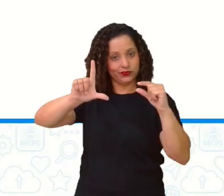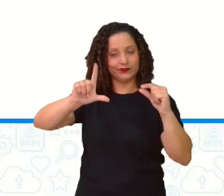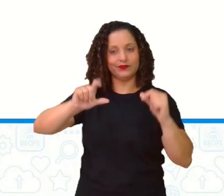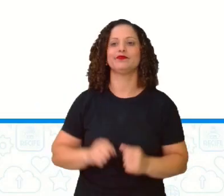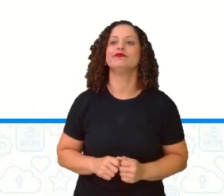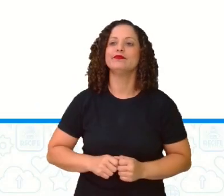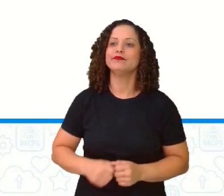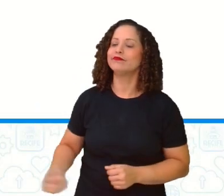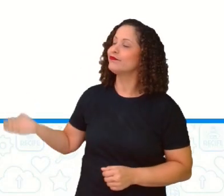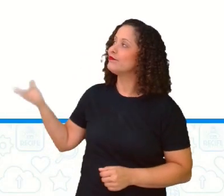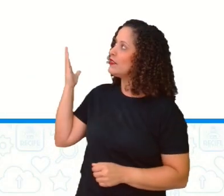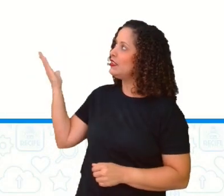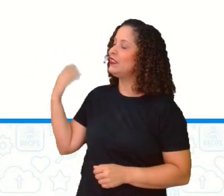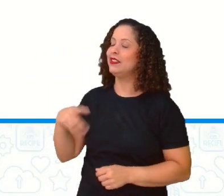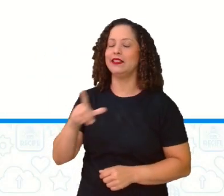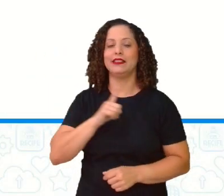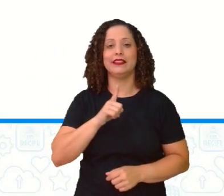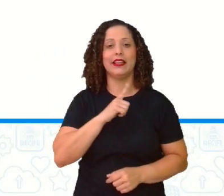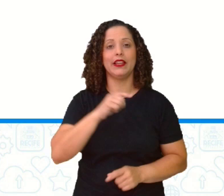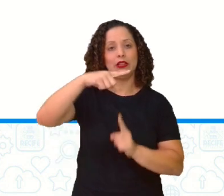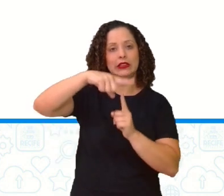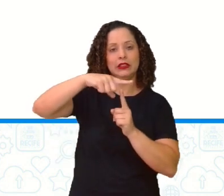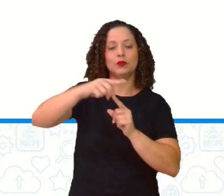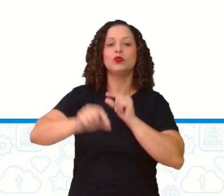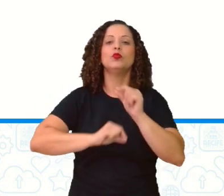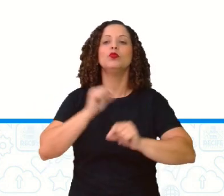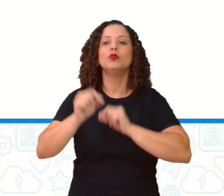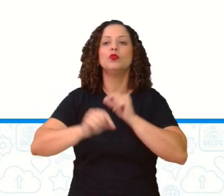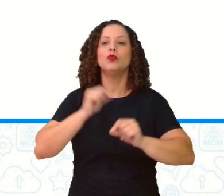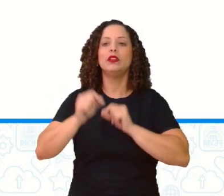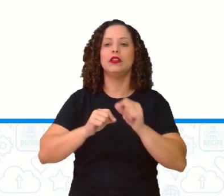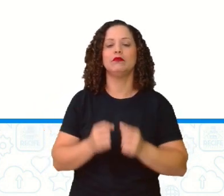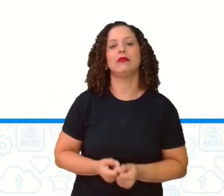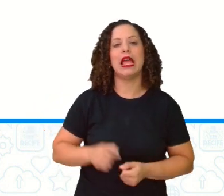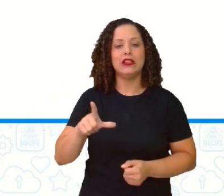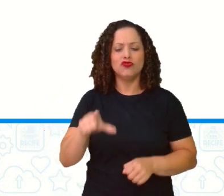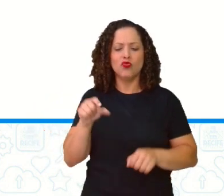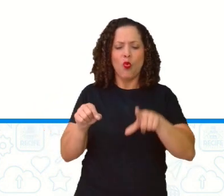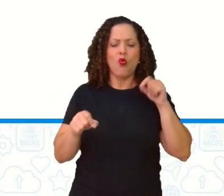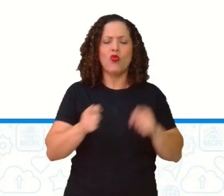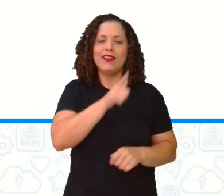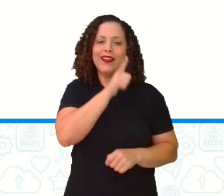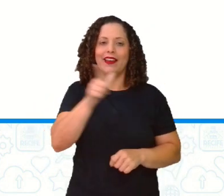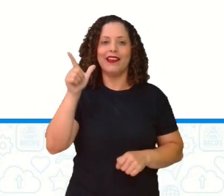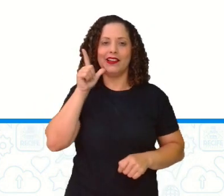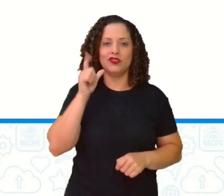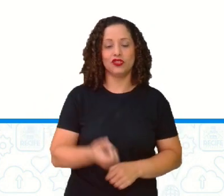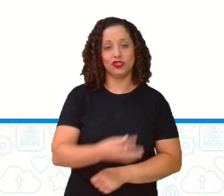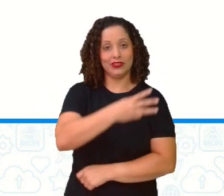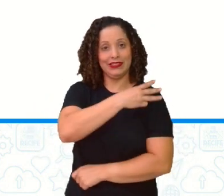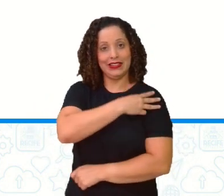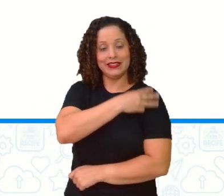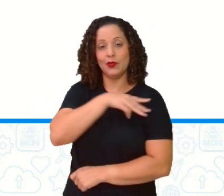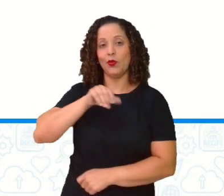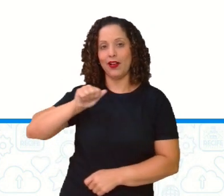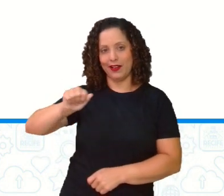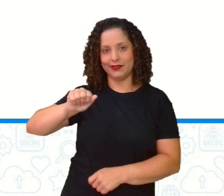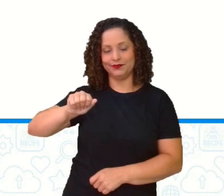que tem como título Preferência de lanches no final de semana da turma do terceiro ano